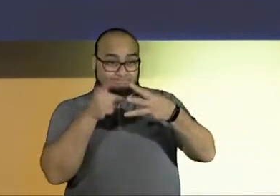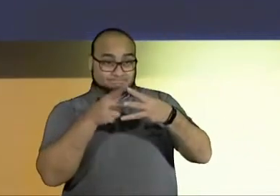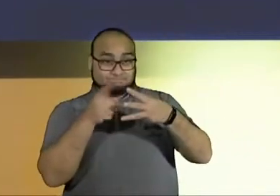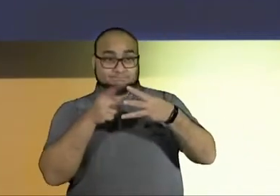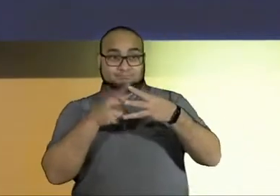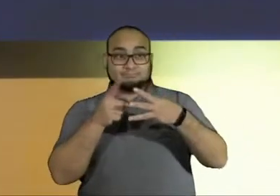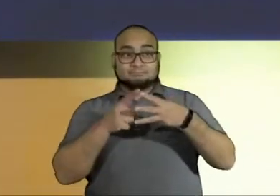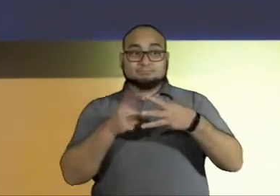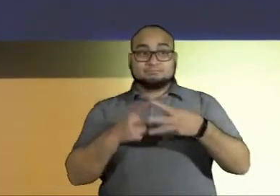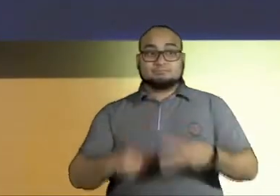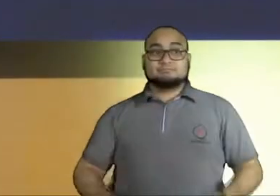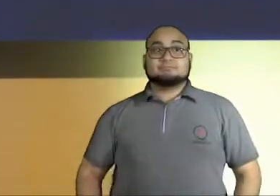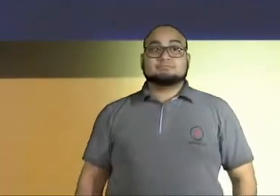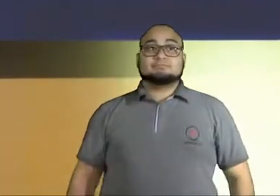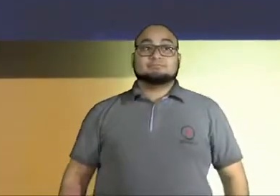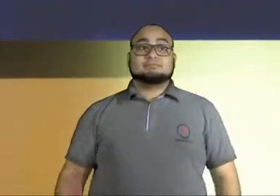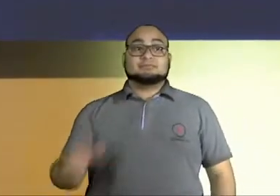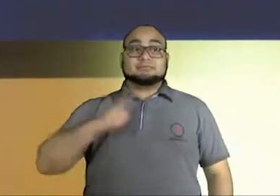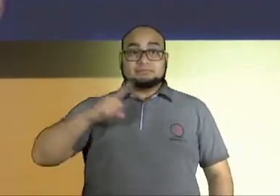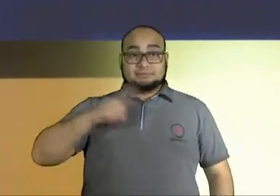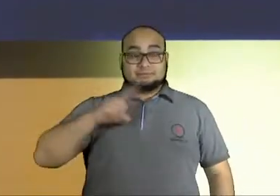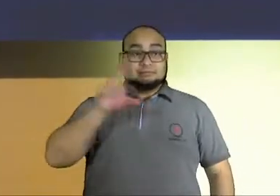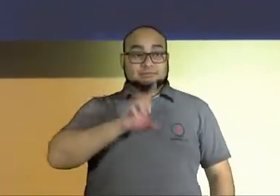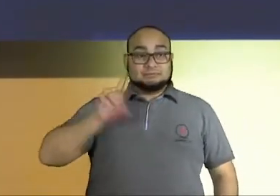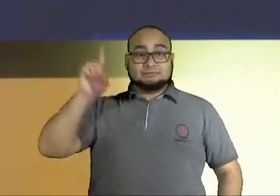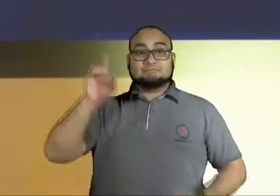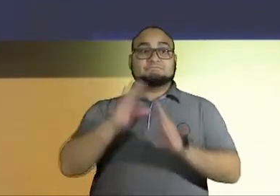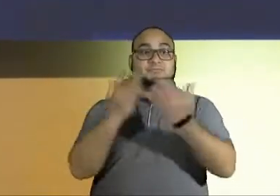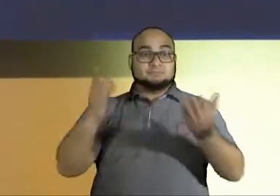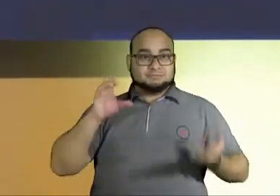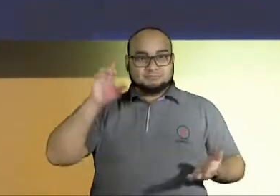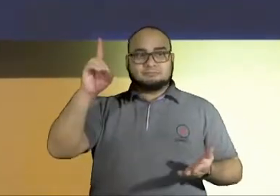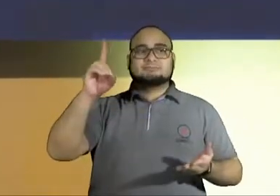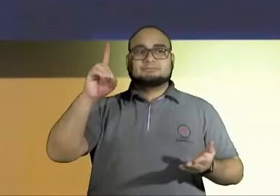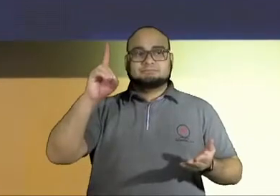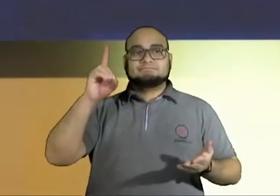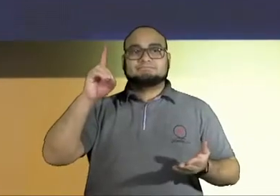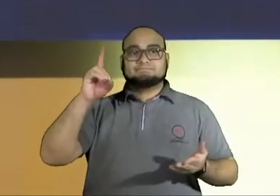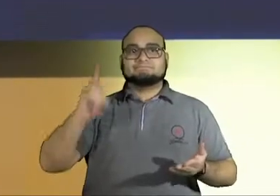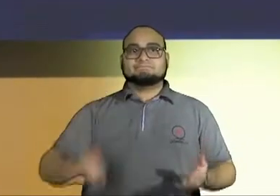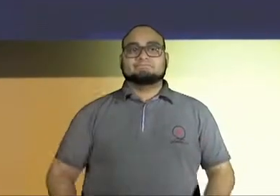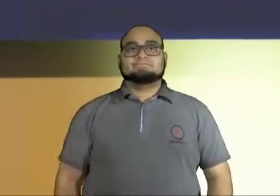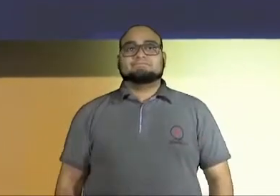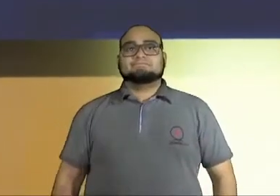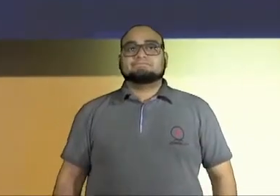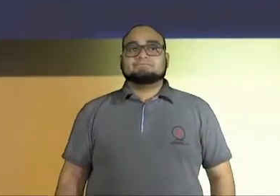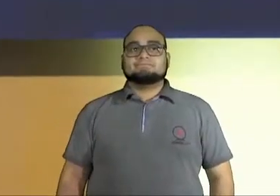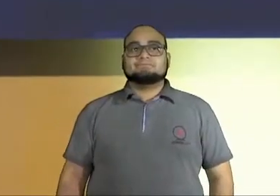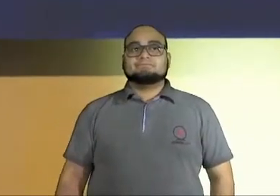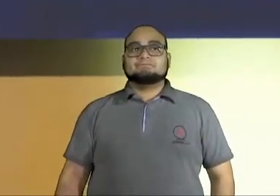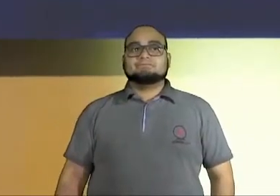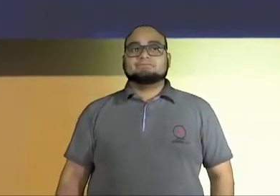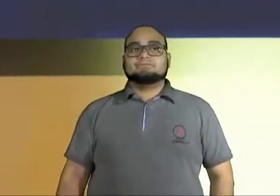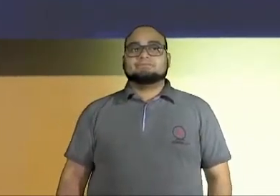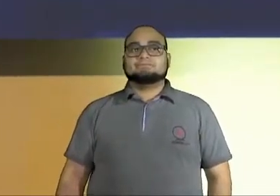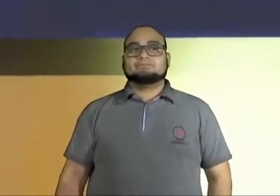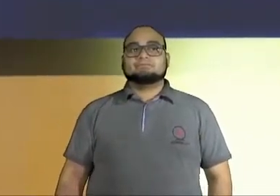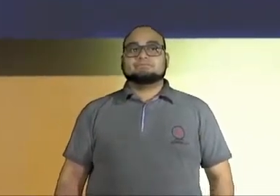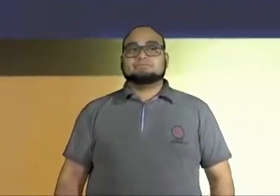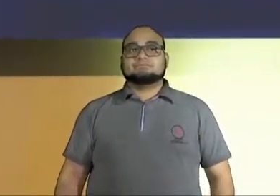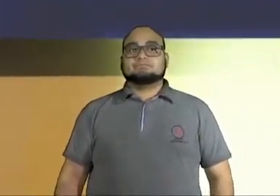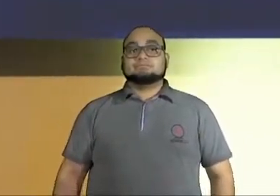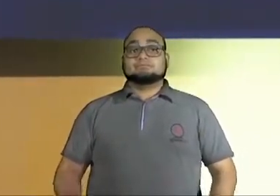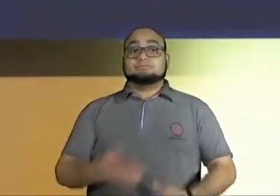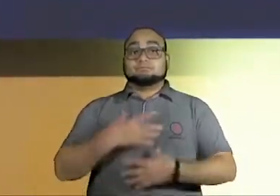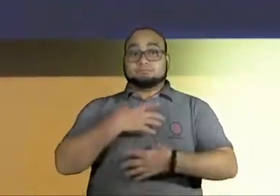Quando eu tenho em Deus a palavra, eu não transfiro para ninguém aquilo que eu sei que só